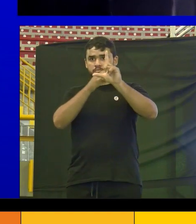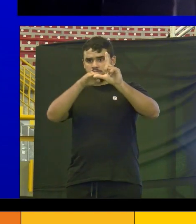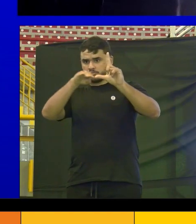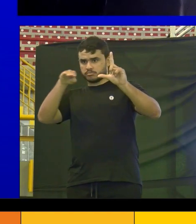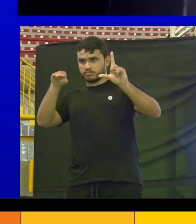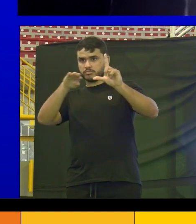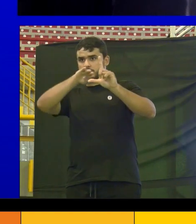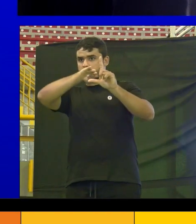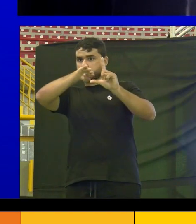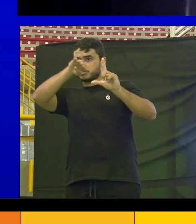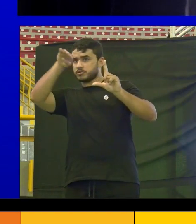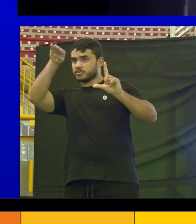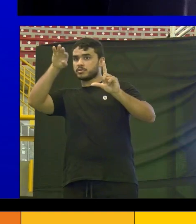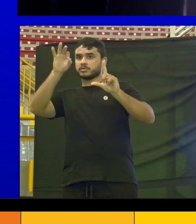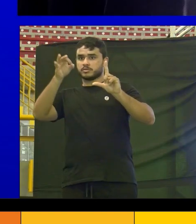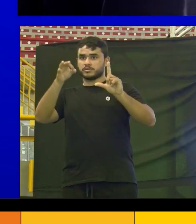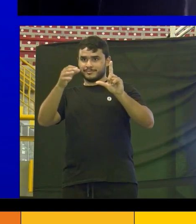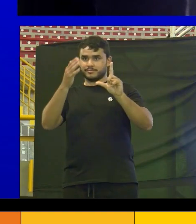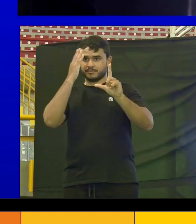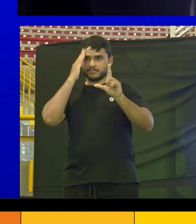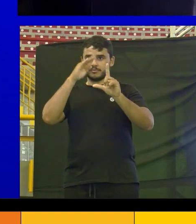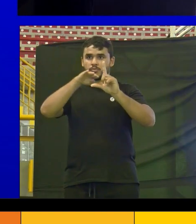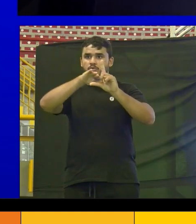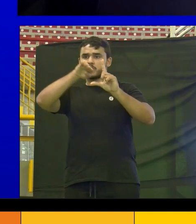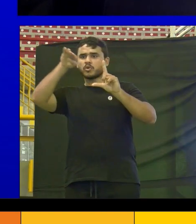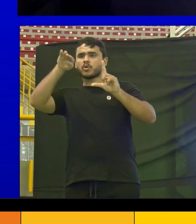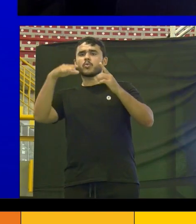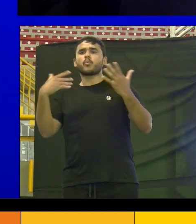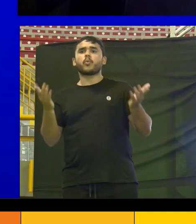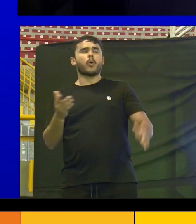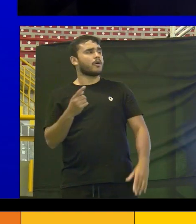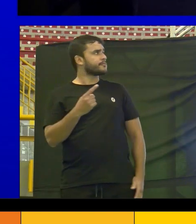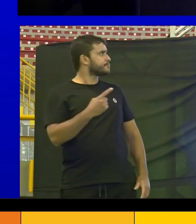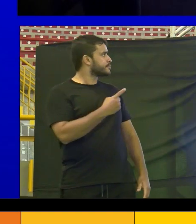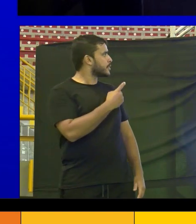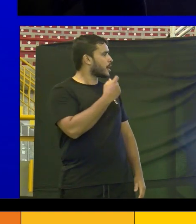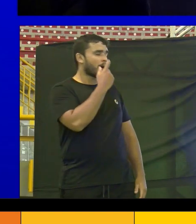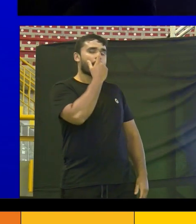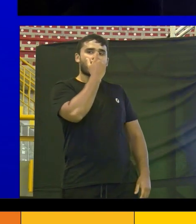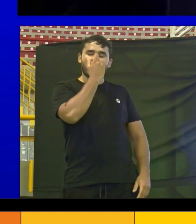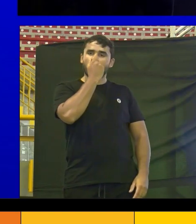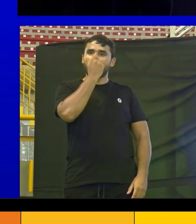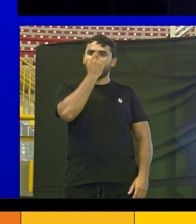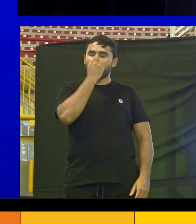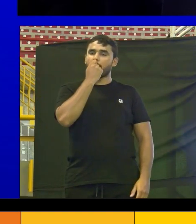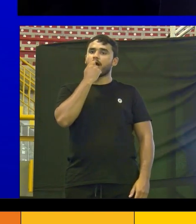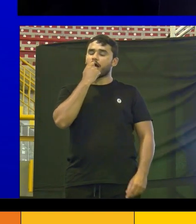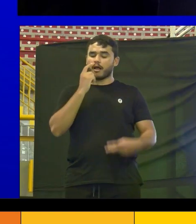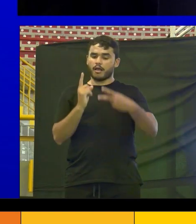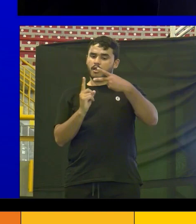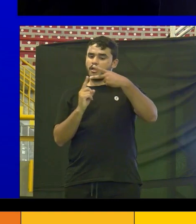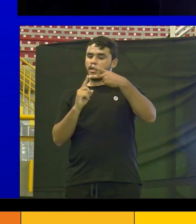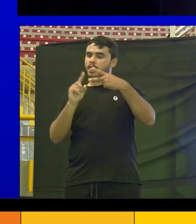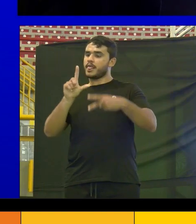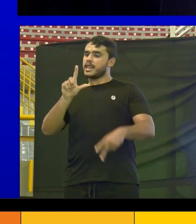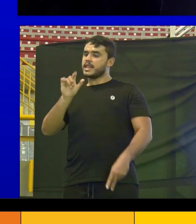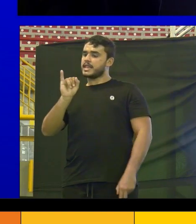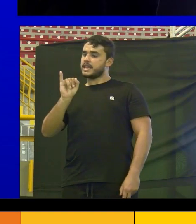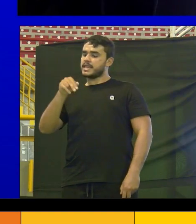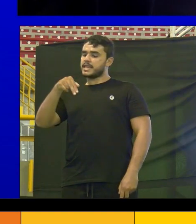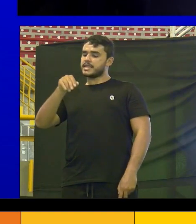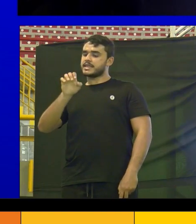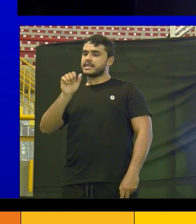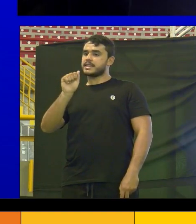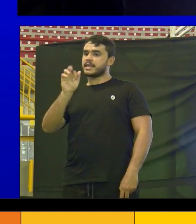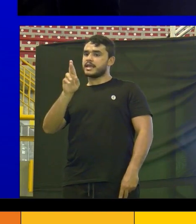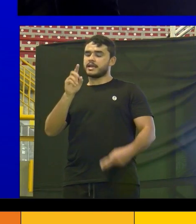nessa reta, a questão é resolvida sem nenhum cálculo. Daniel,